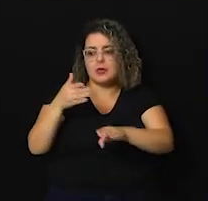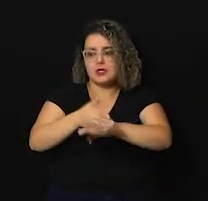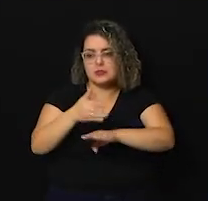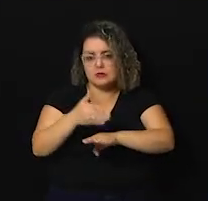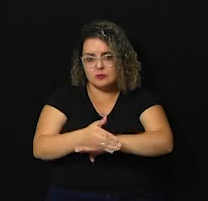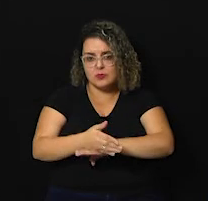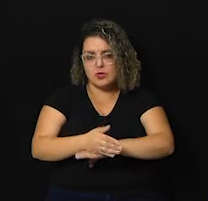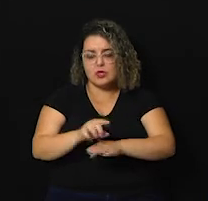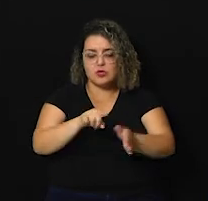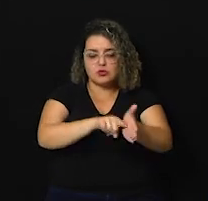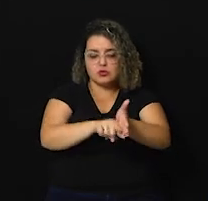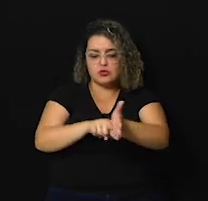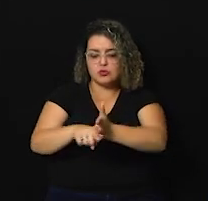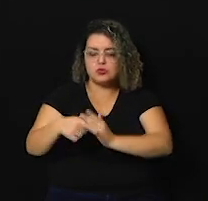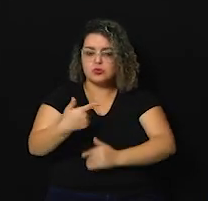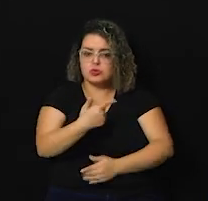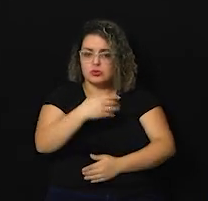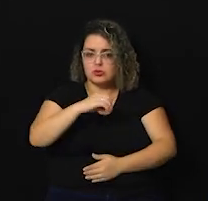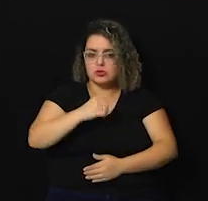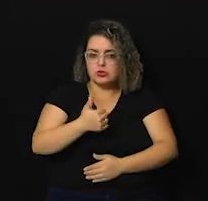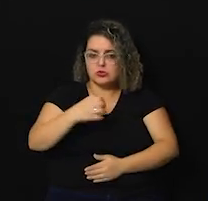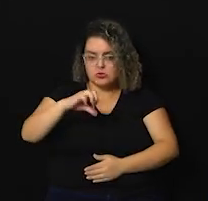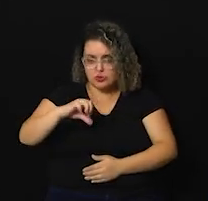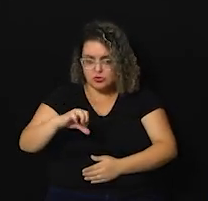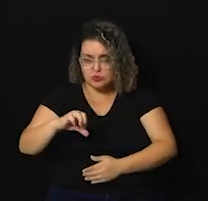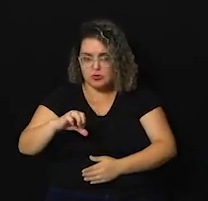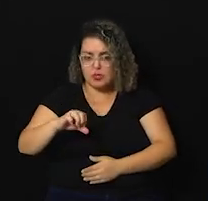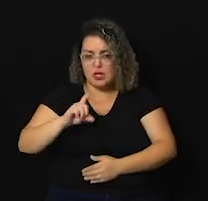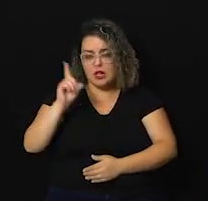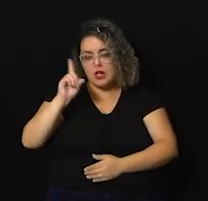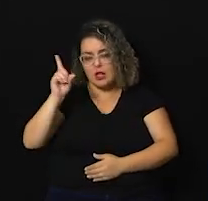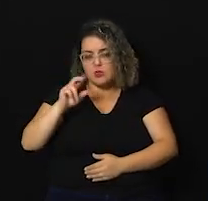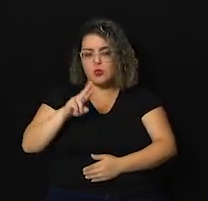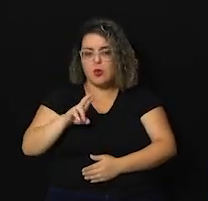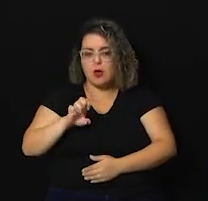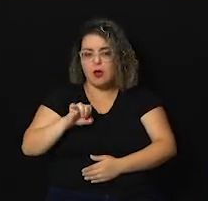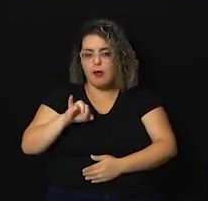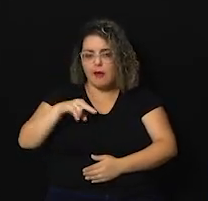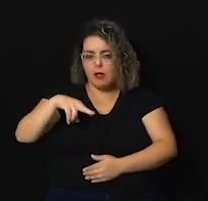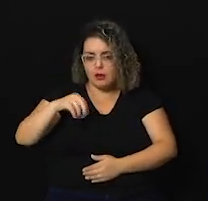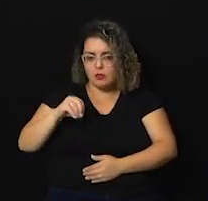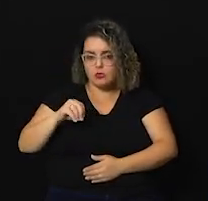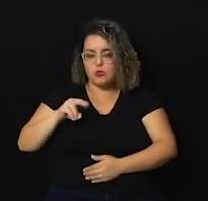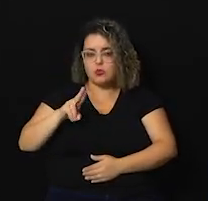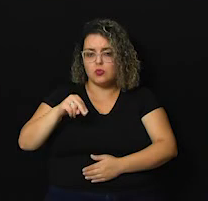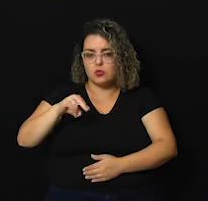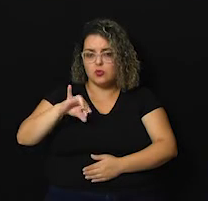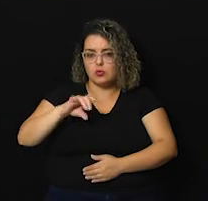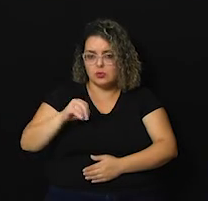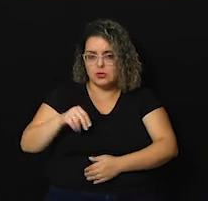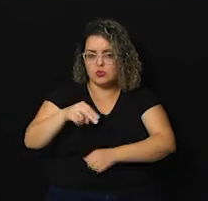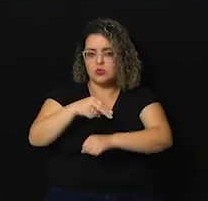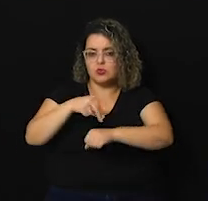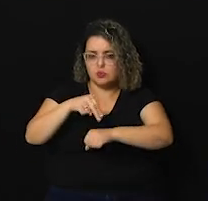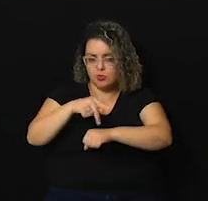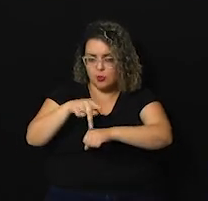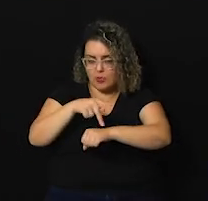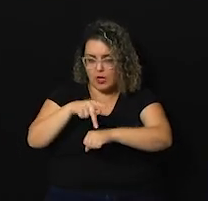participou de uma pesquisa em 2019, lá no Reino Unido, junto ao Centro de Resiliência, Água